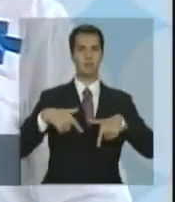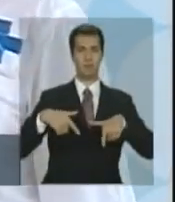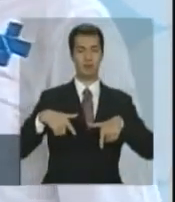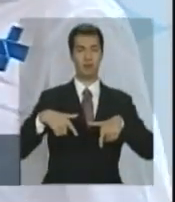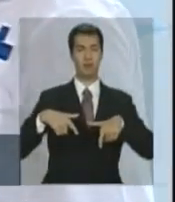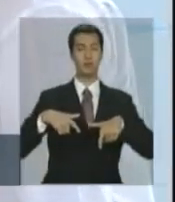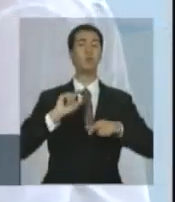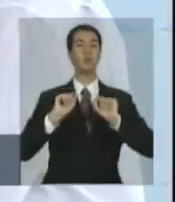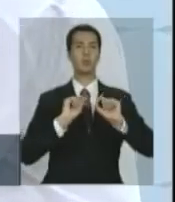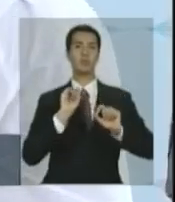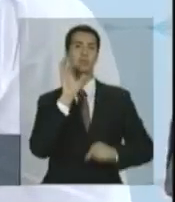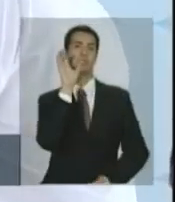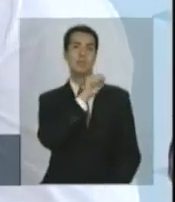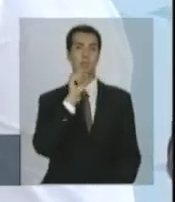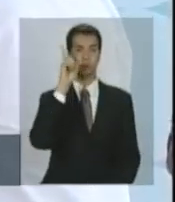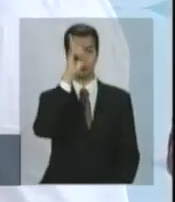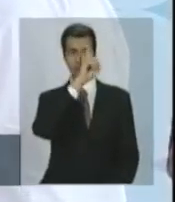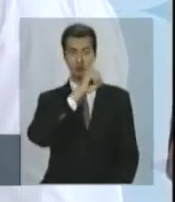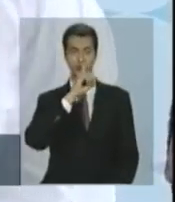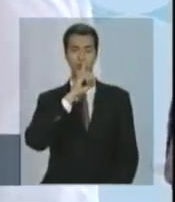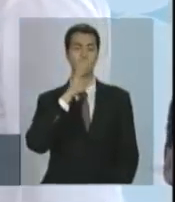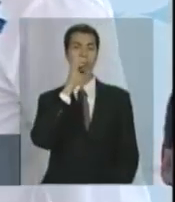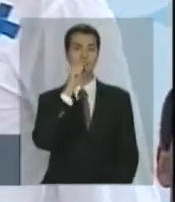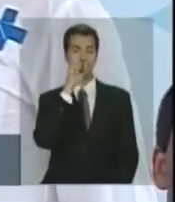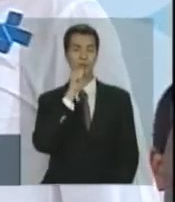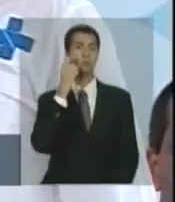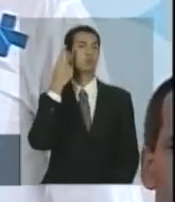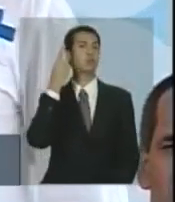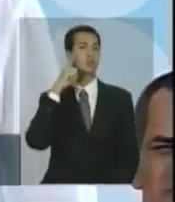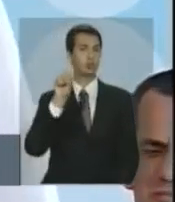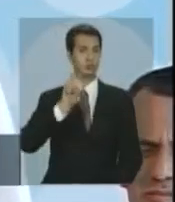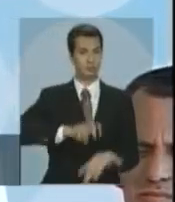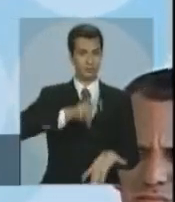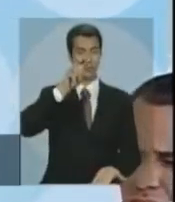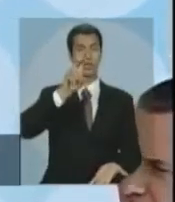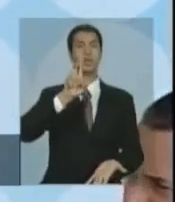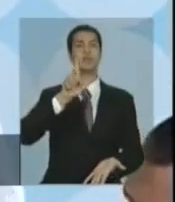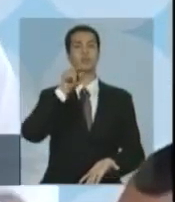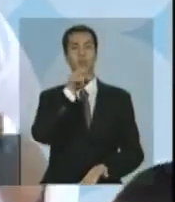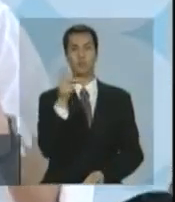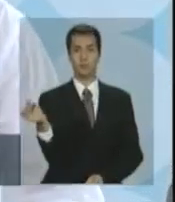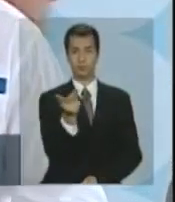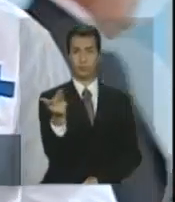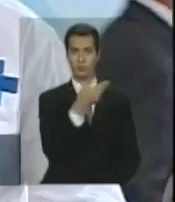pela manhã, quando o senhor e o Hans Dohmann me convidaram,